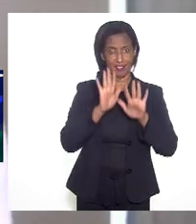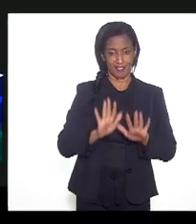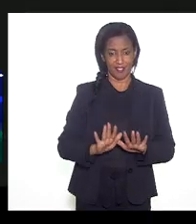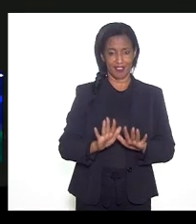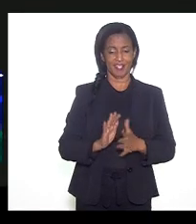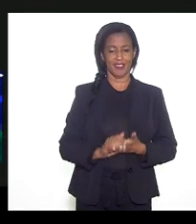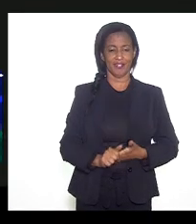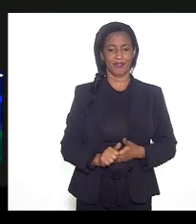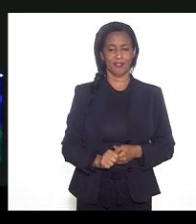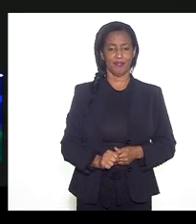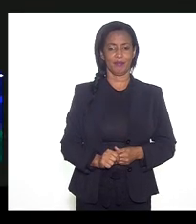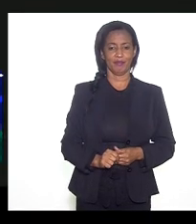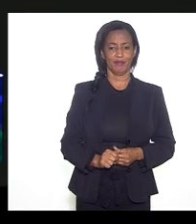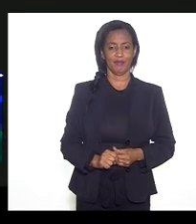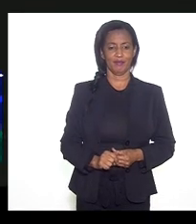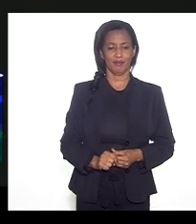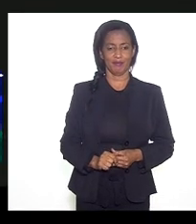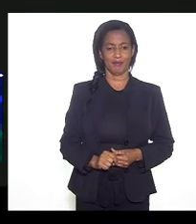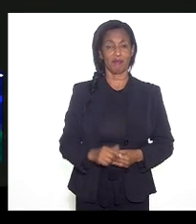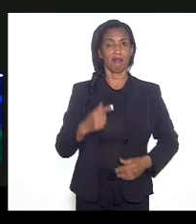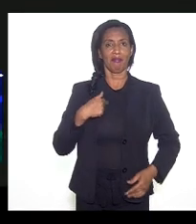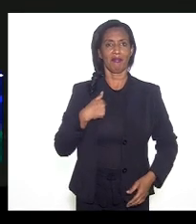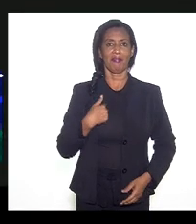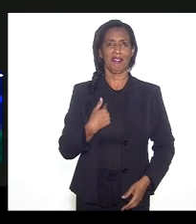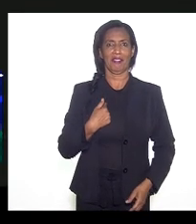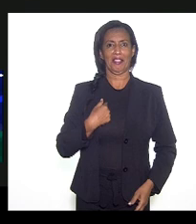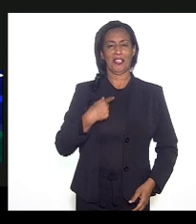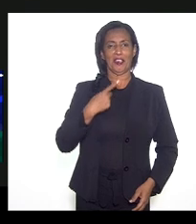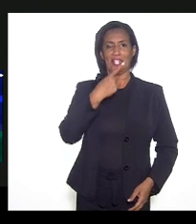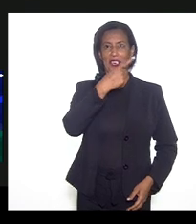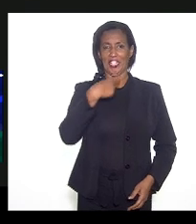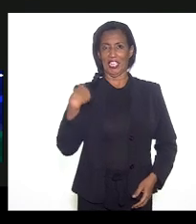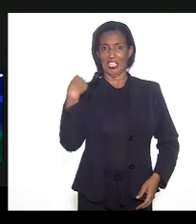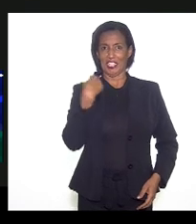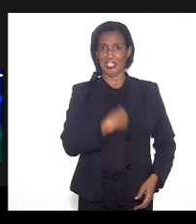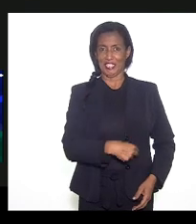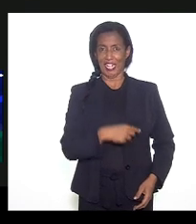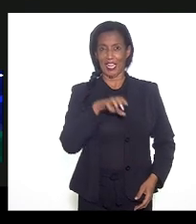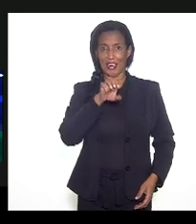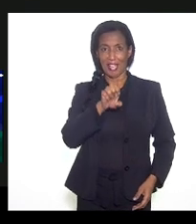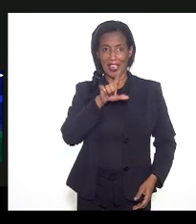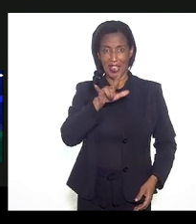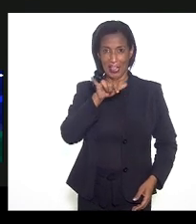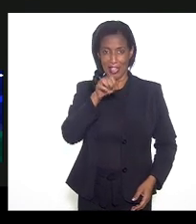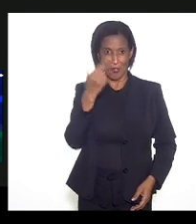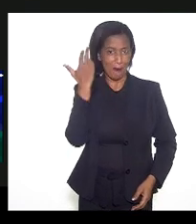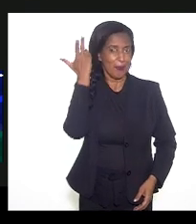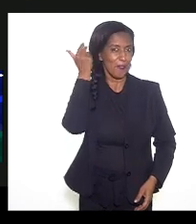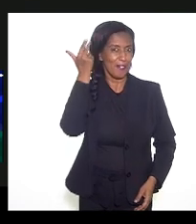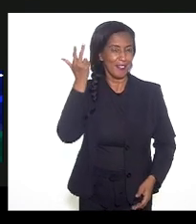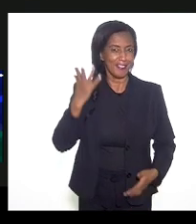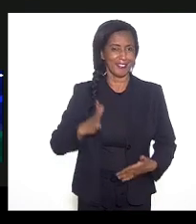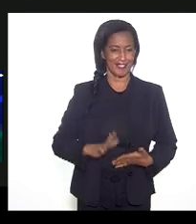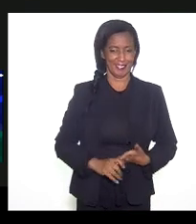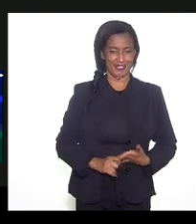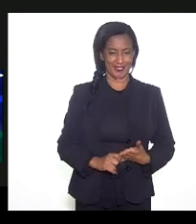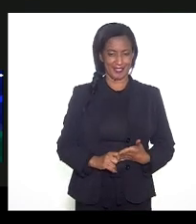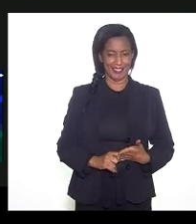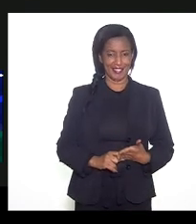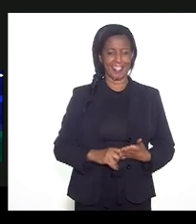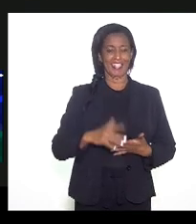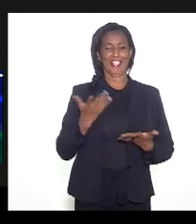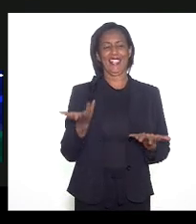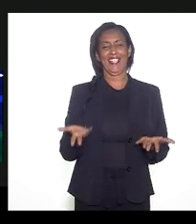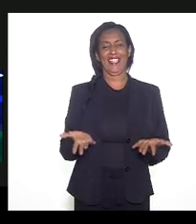É, riscaram, riscaram o nome do deputado Eliomar Luiz Coelho. Paulo, Eliomar, desculpa, Luiz Paulo.